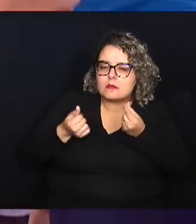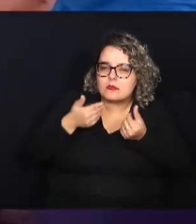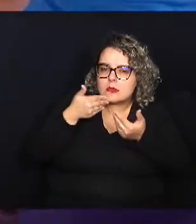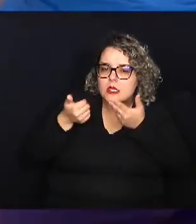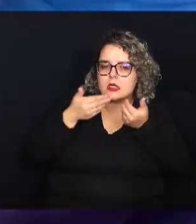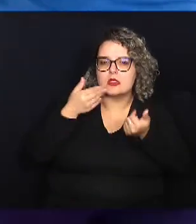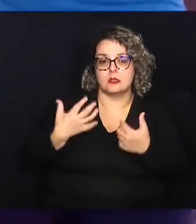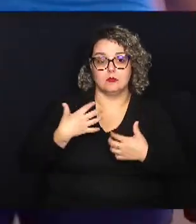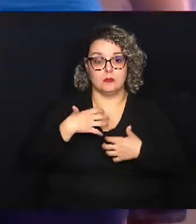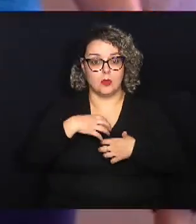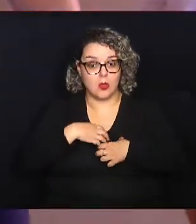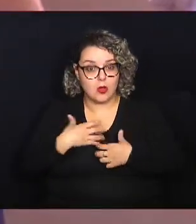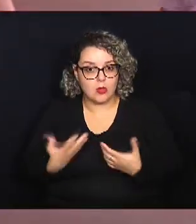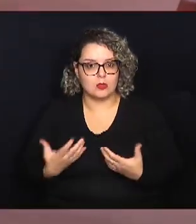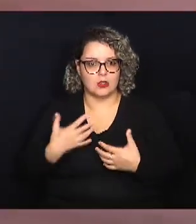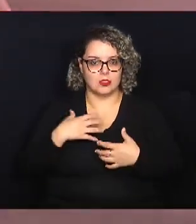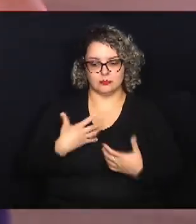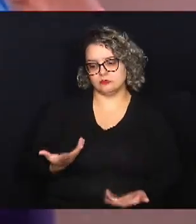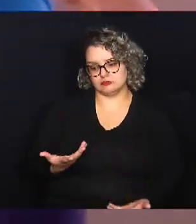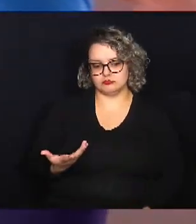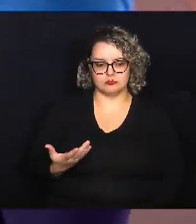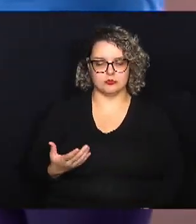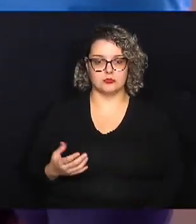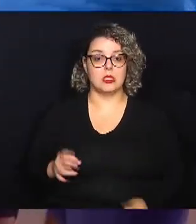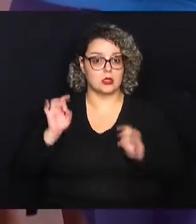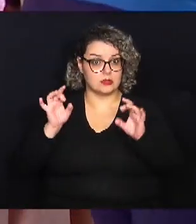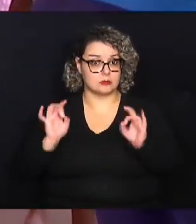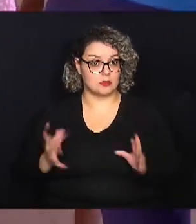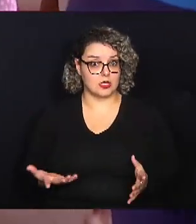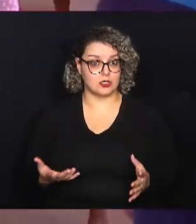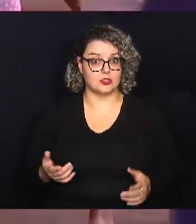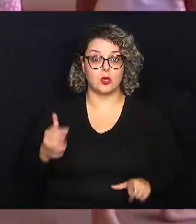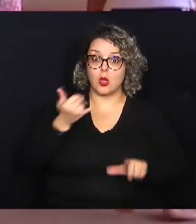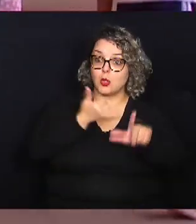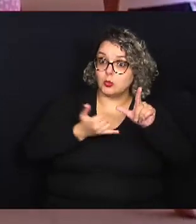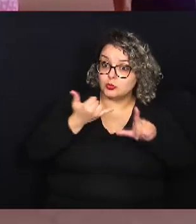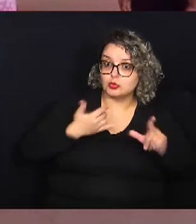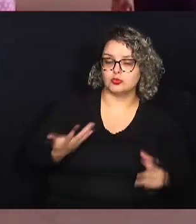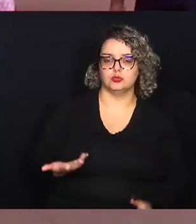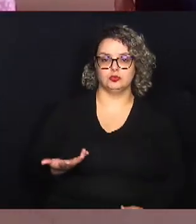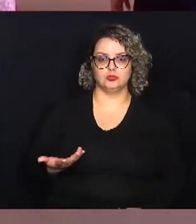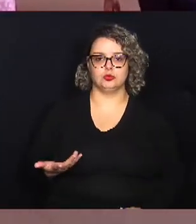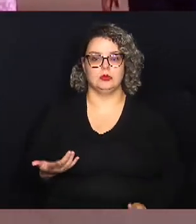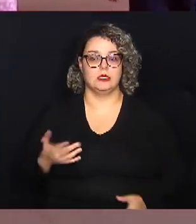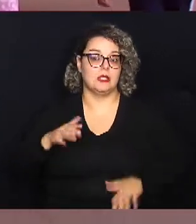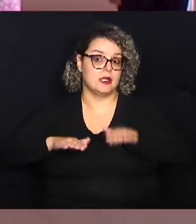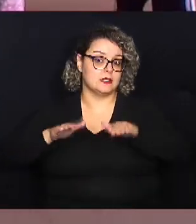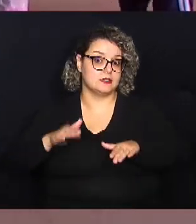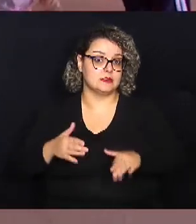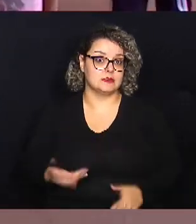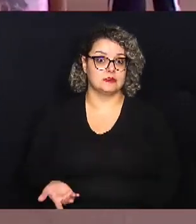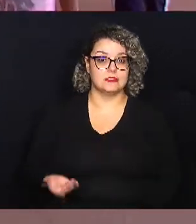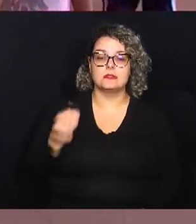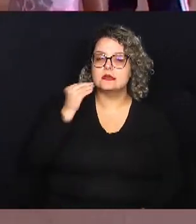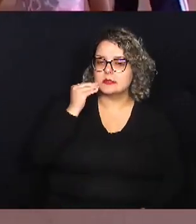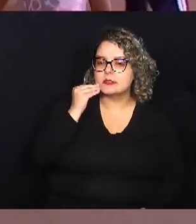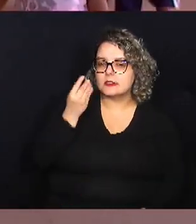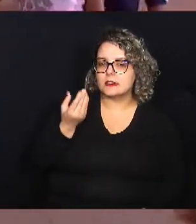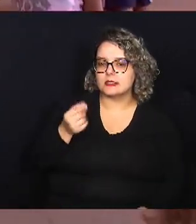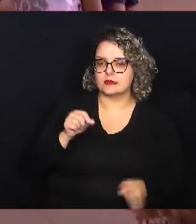os sentidos de forma assim, muito especial, muito lúdica, algo que muitas vezes a gente tenta fazer